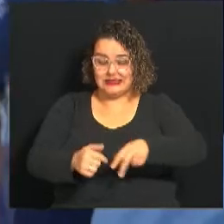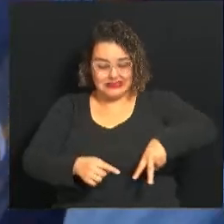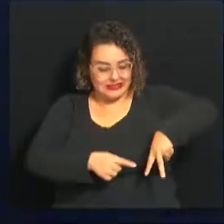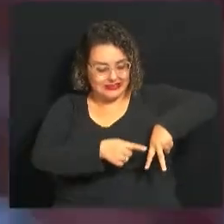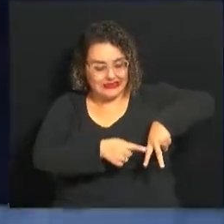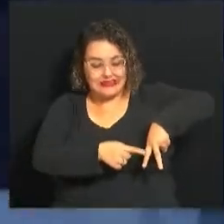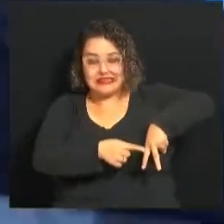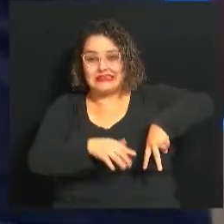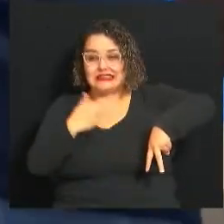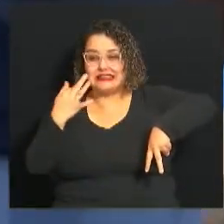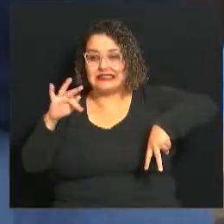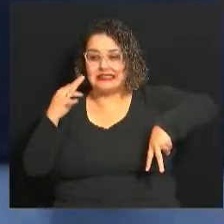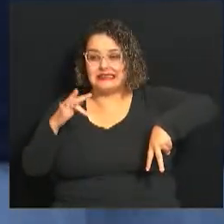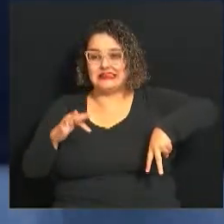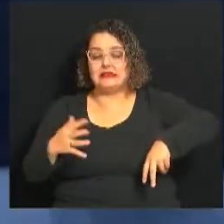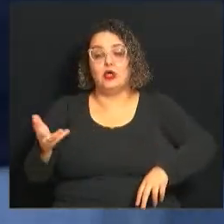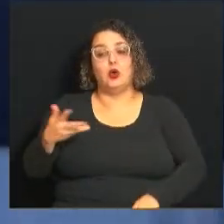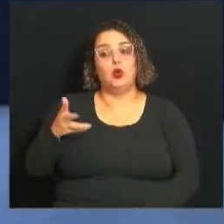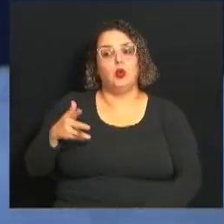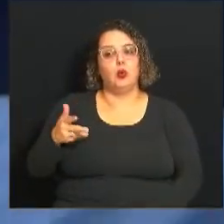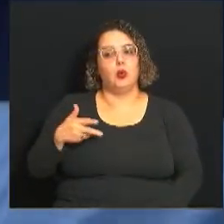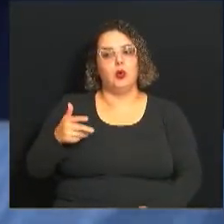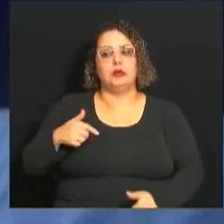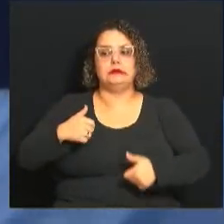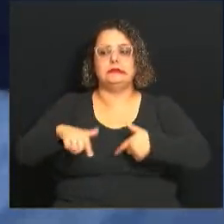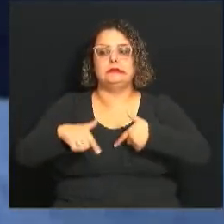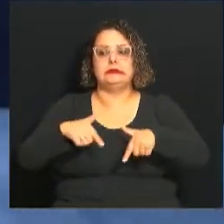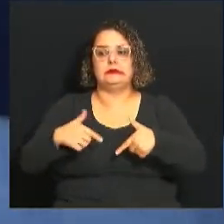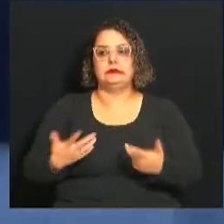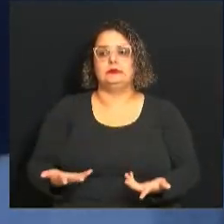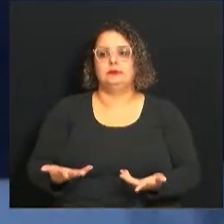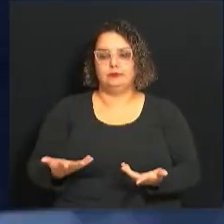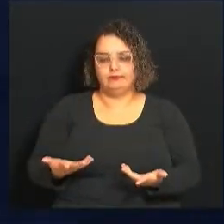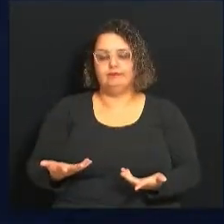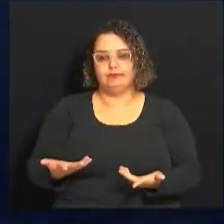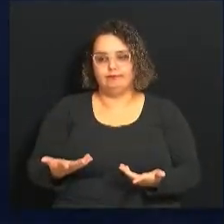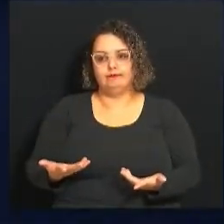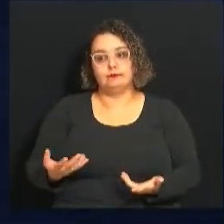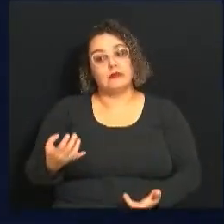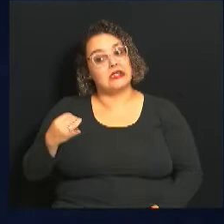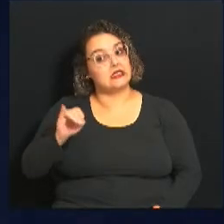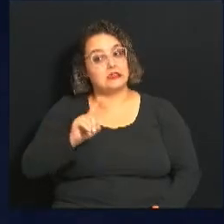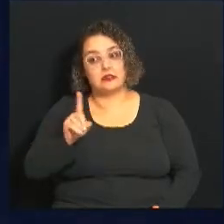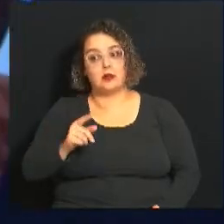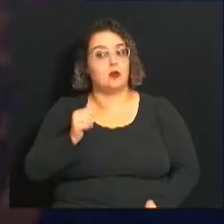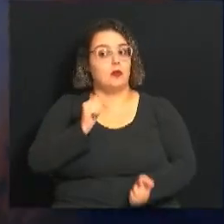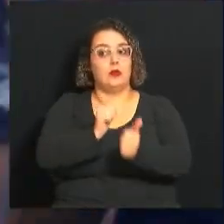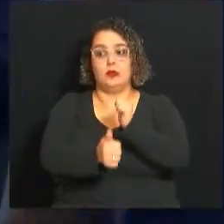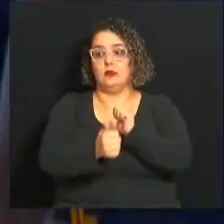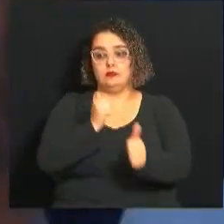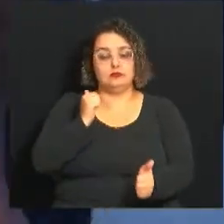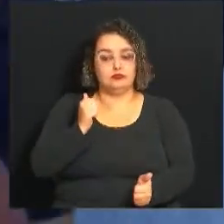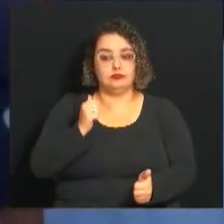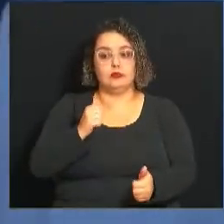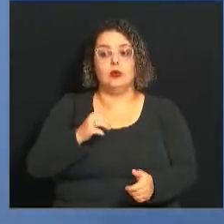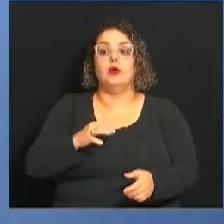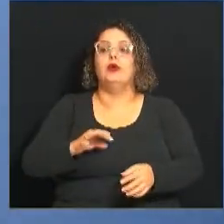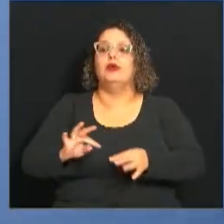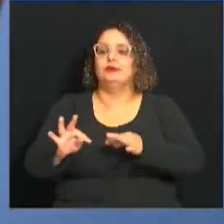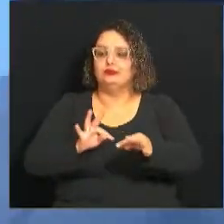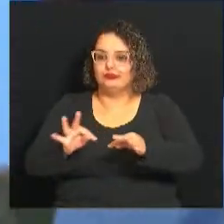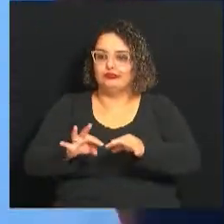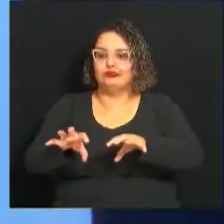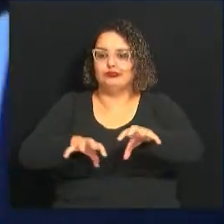e corre contra o tempo para ter condições. Caso não jogue, o treinador vai ter que mexer na